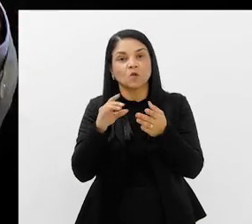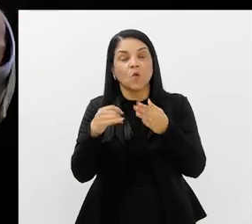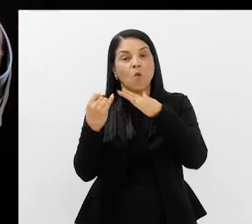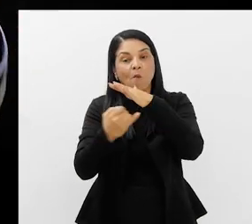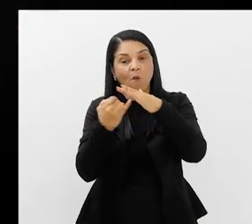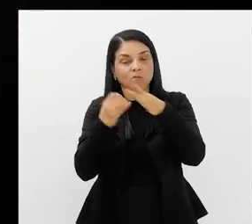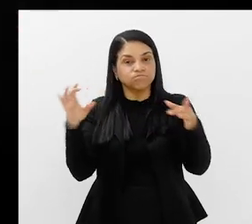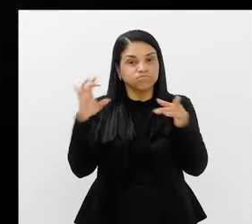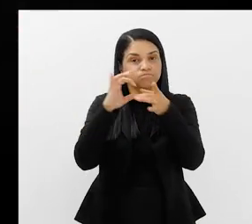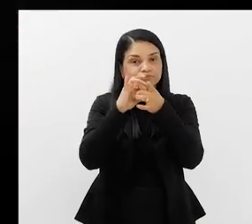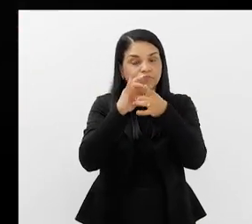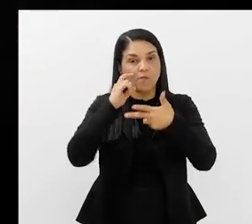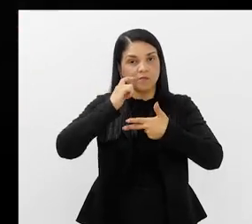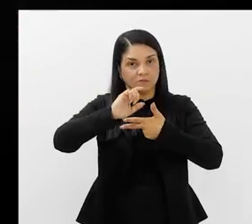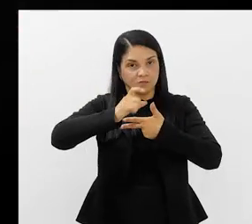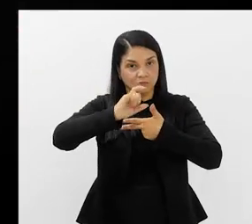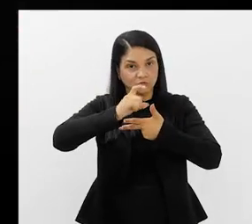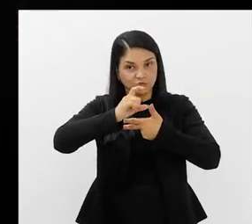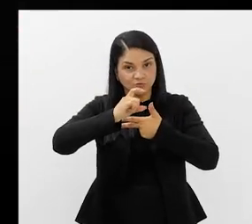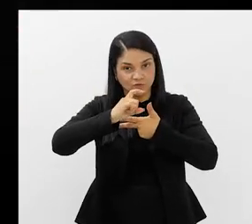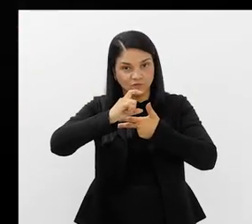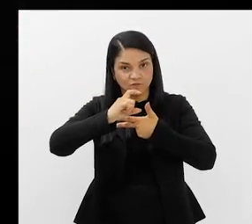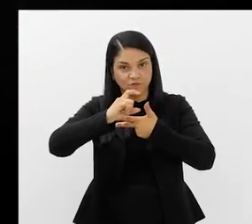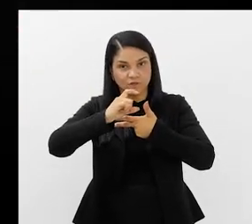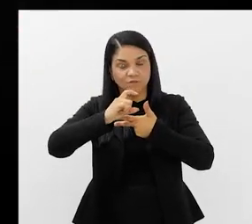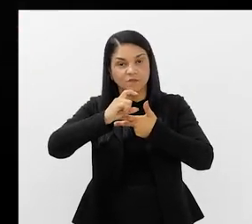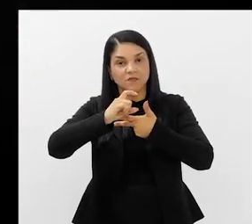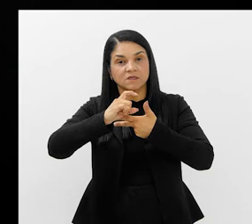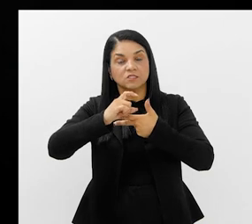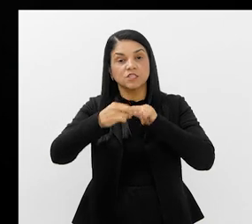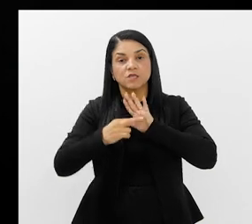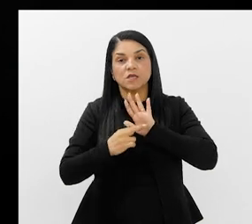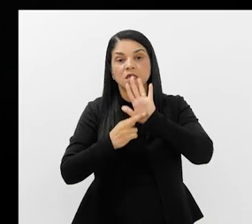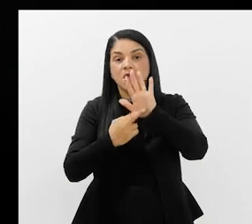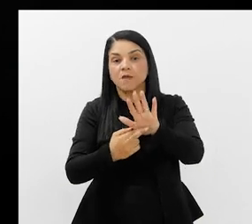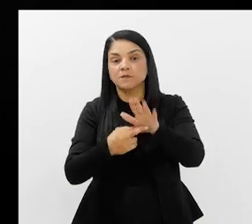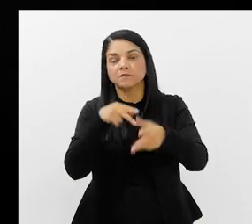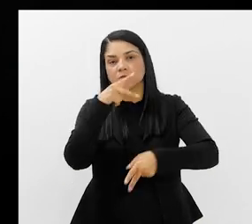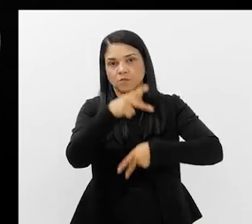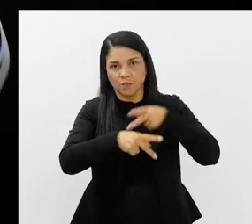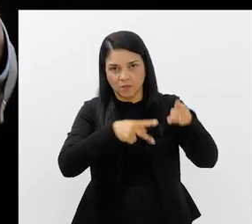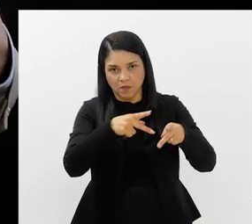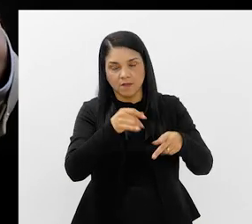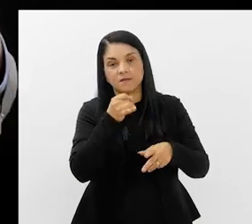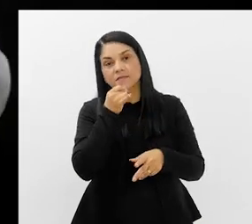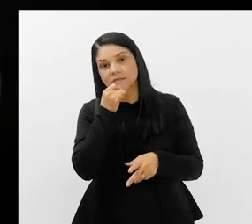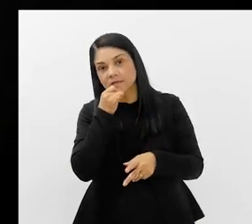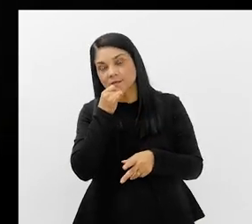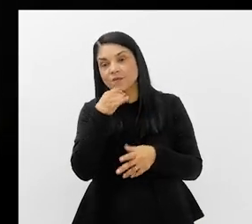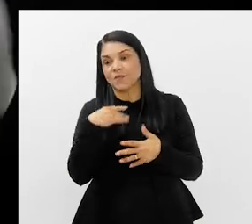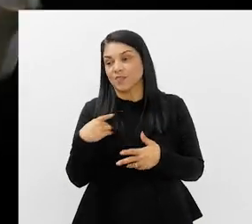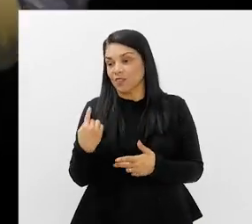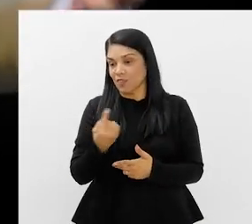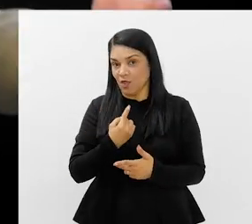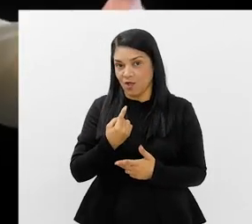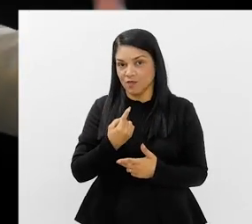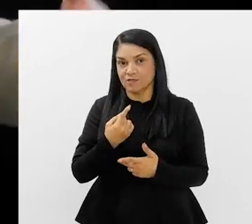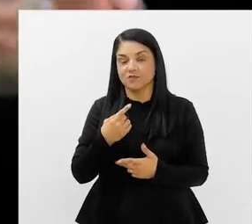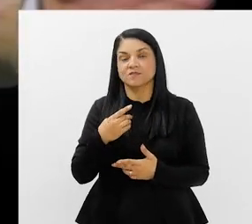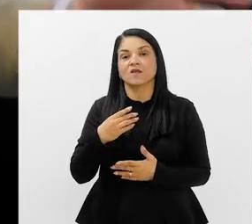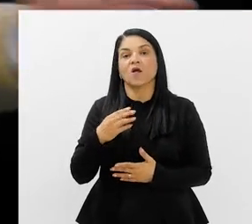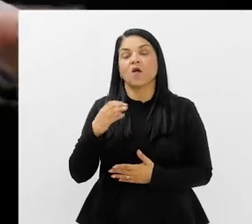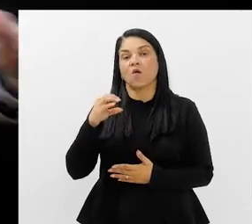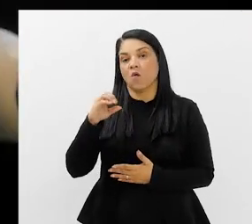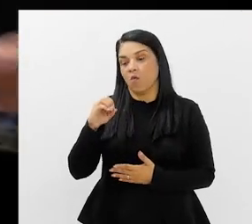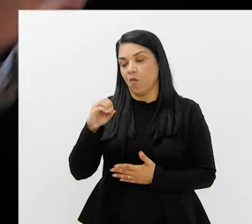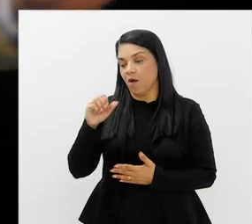são órgãos ligados ao poder executivo, mas são órgãos de representação popular. Nós temos a